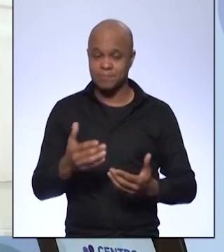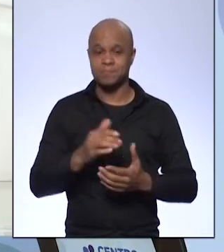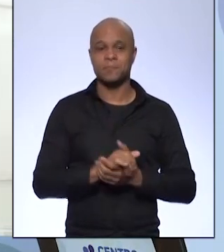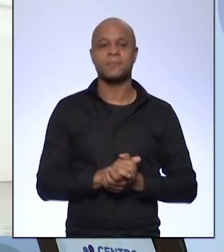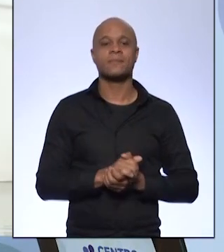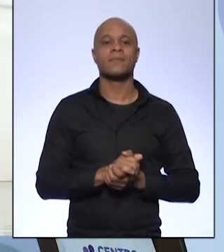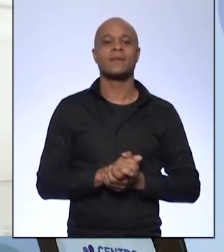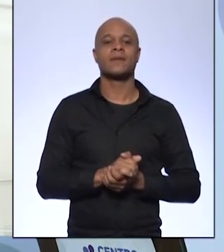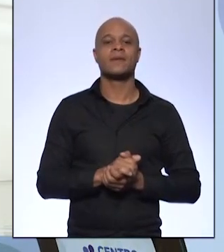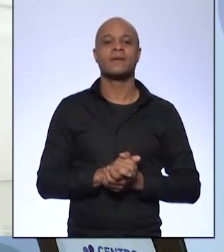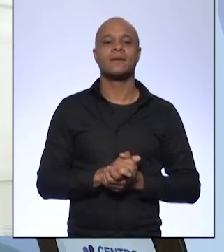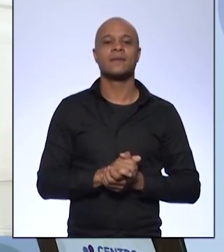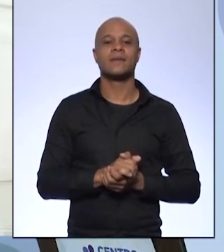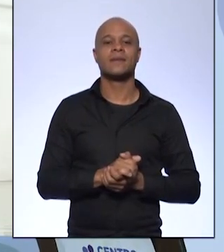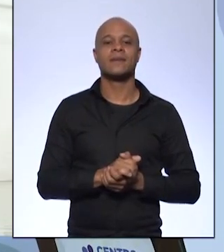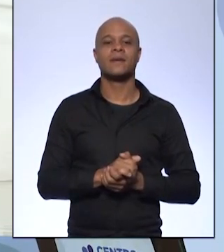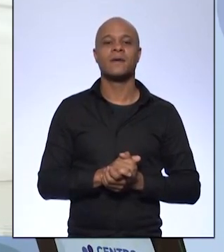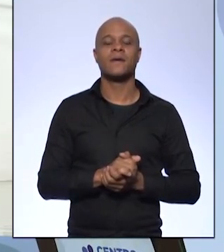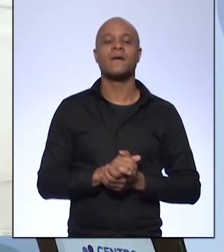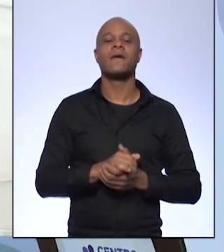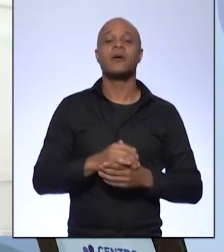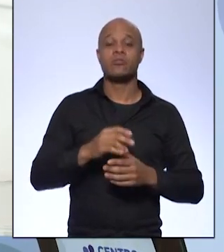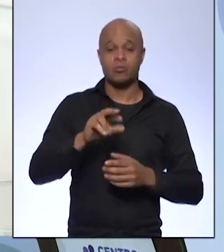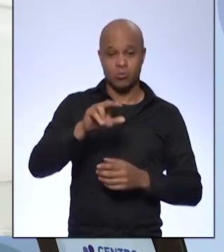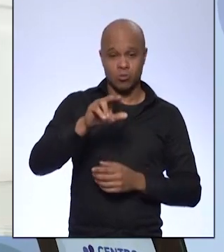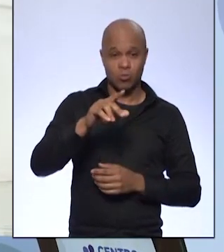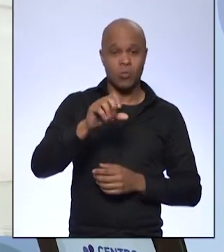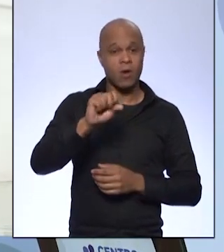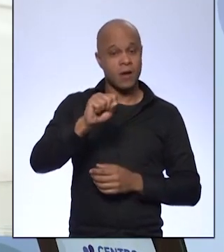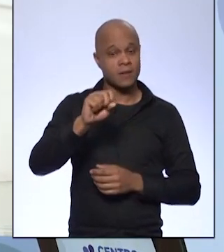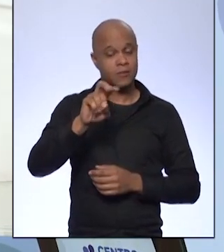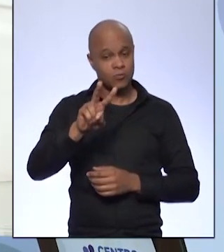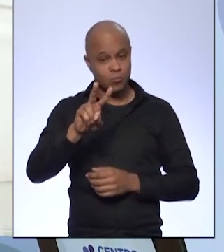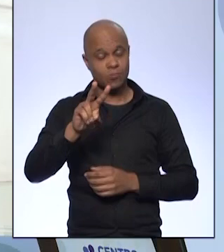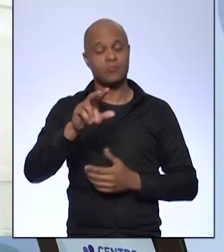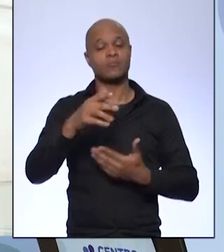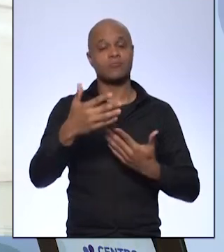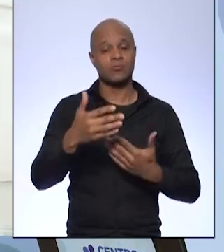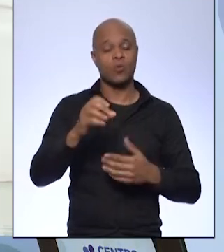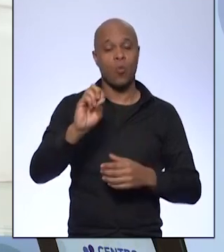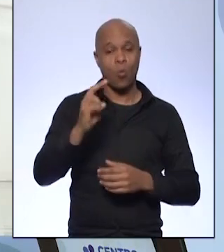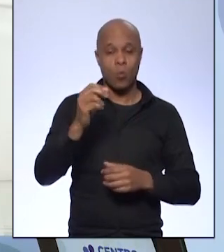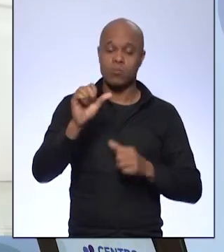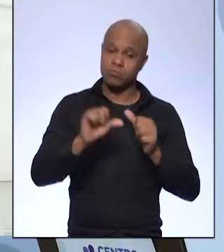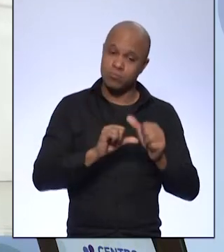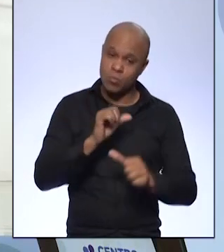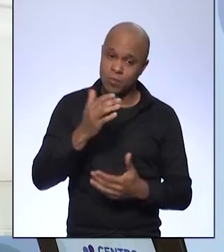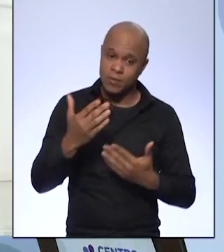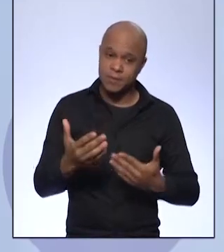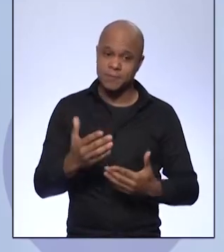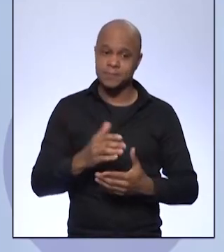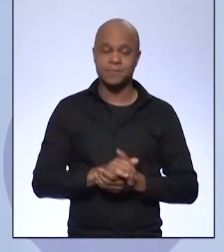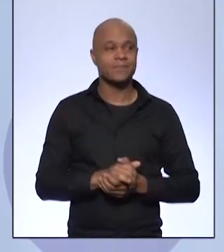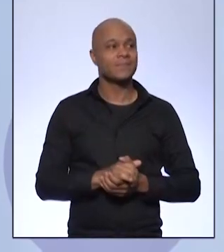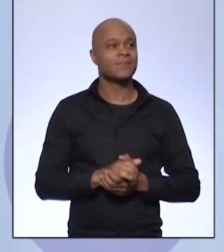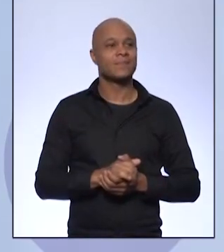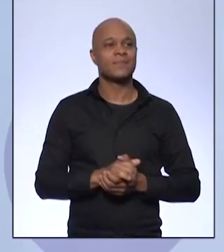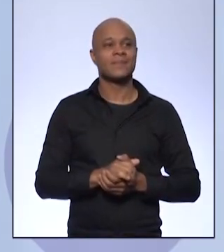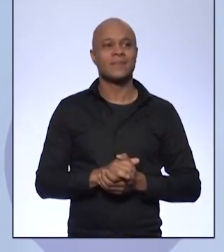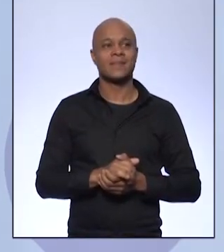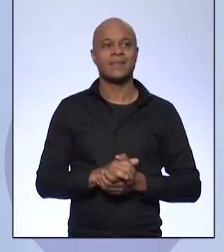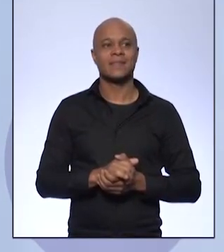sinal. Mantenho o sinal do S2 ou faço joguinho de sinal. Troco o sinal